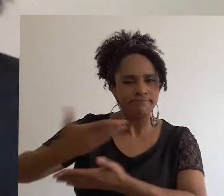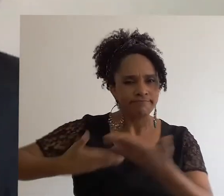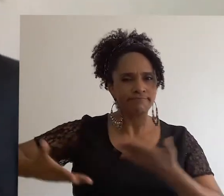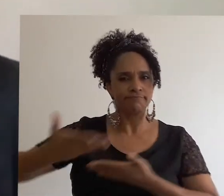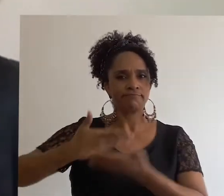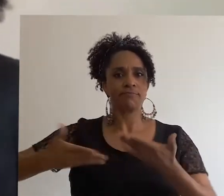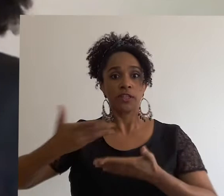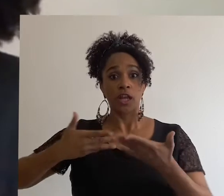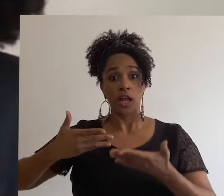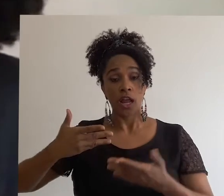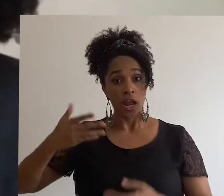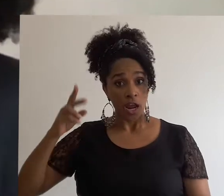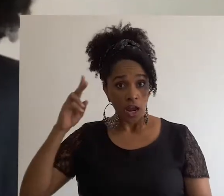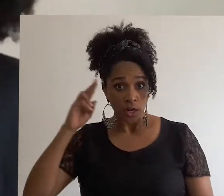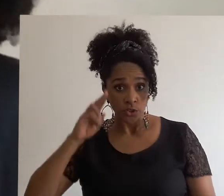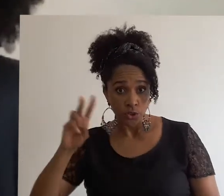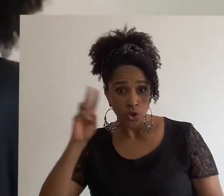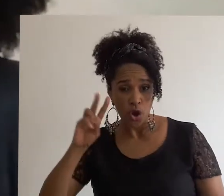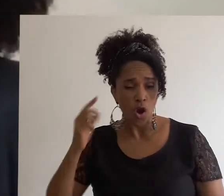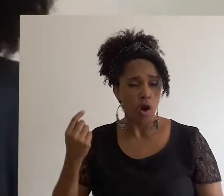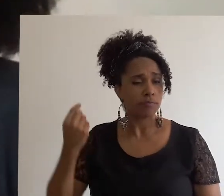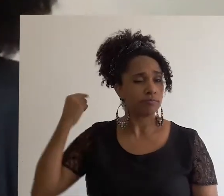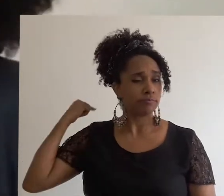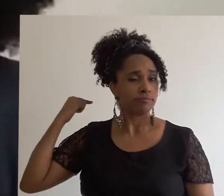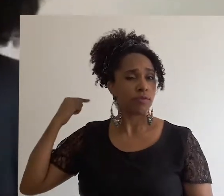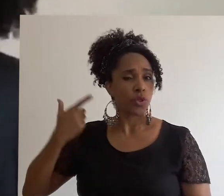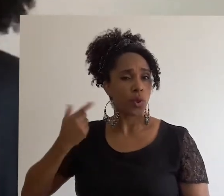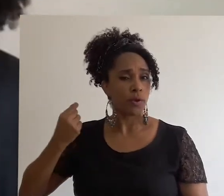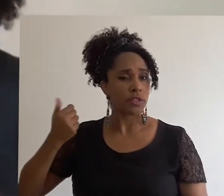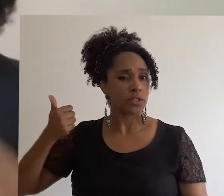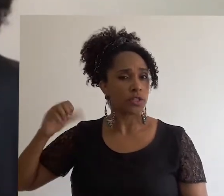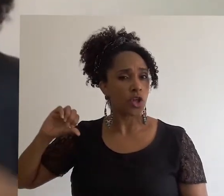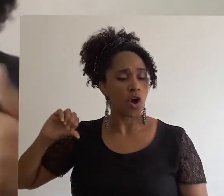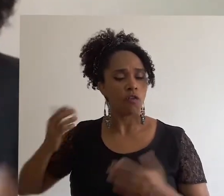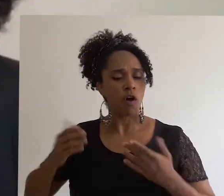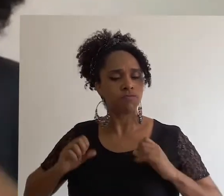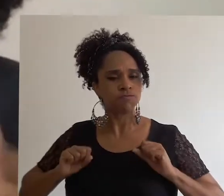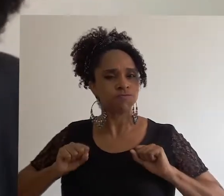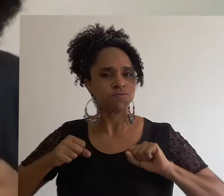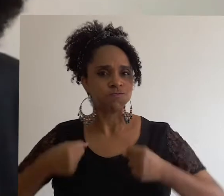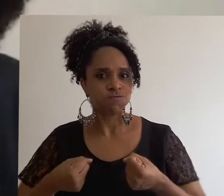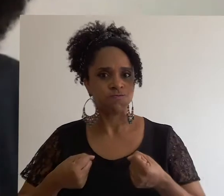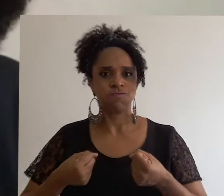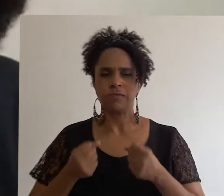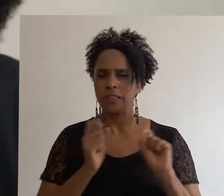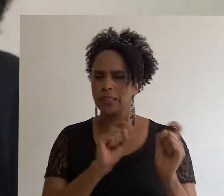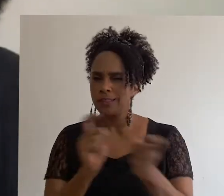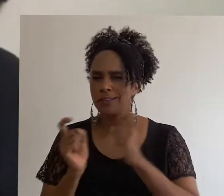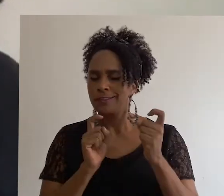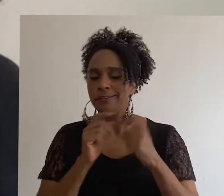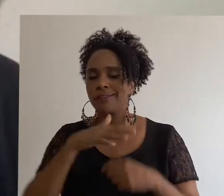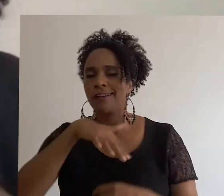gente, e pelo histórico de 2019, investirmos em fortalecer a nossa atuação e a nossa articulação